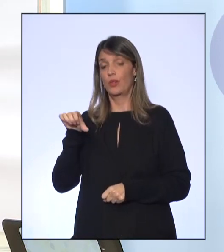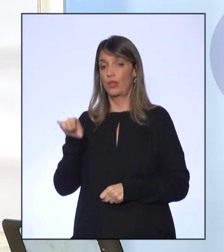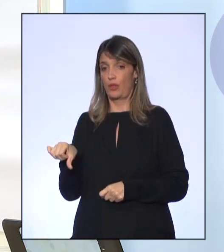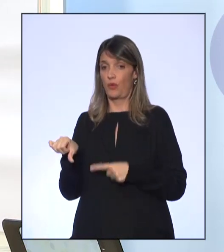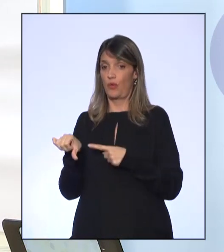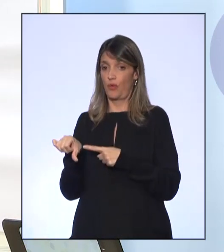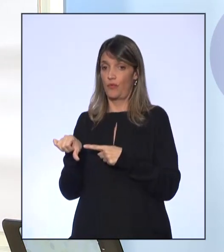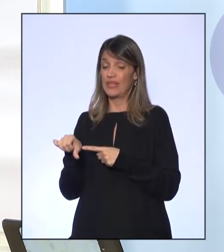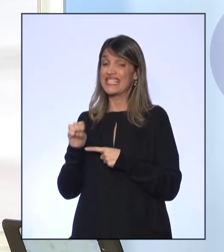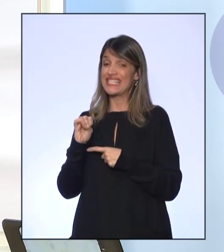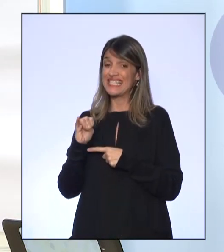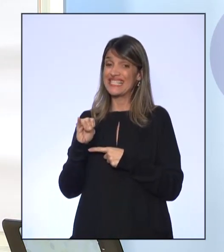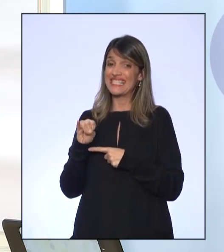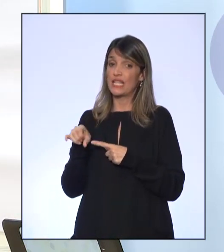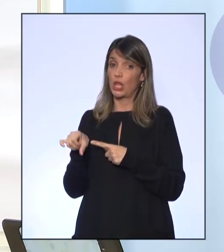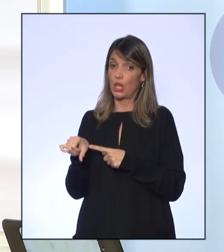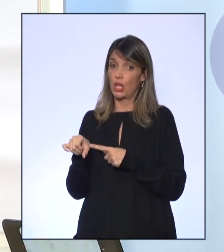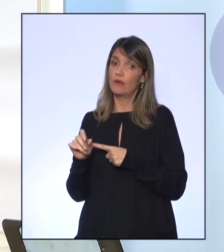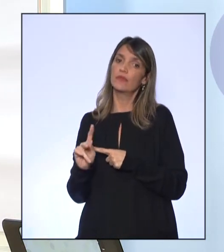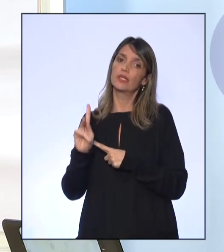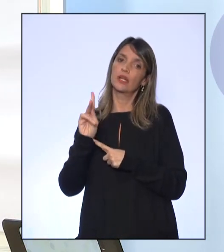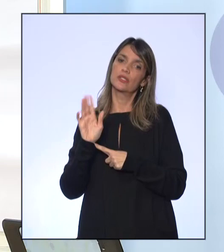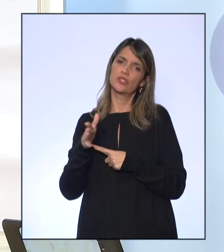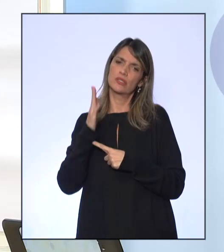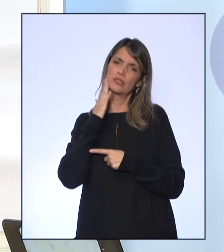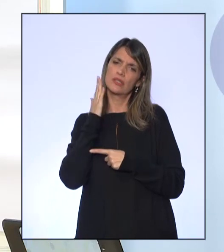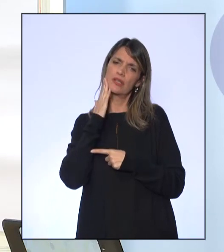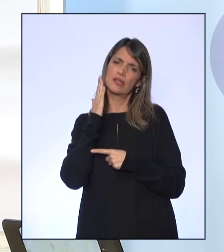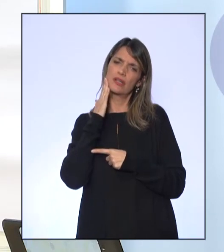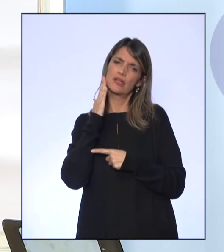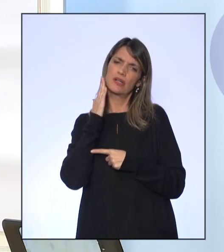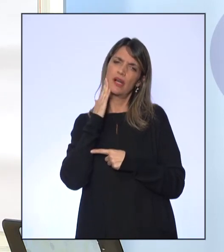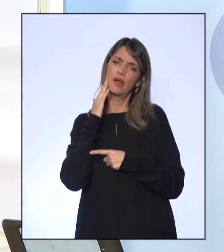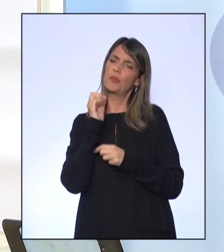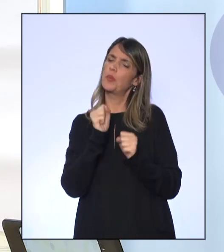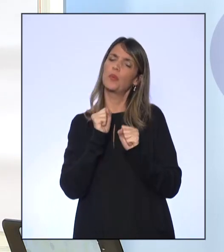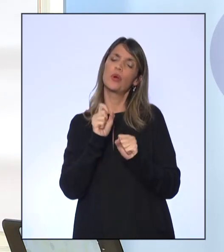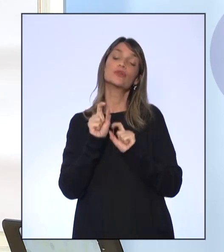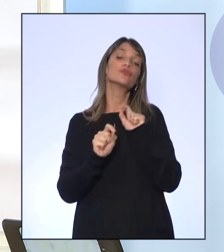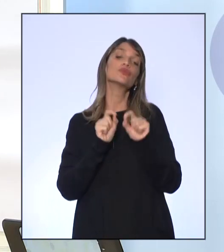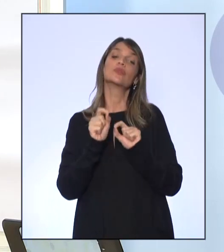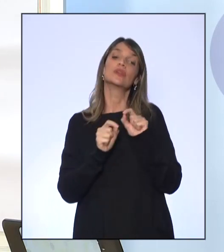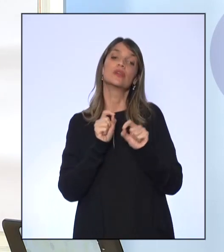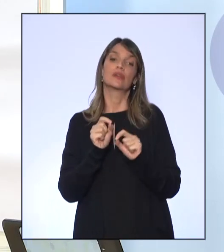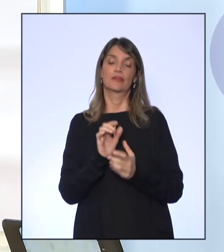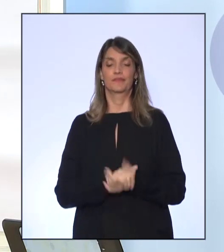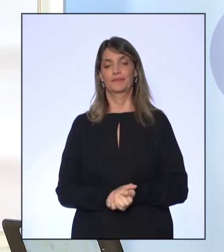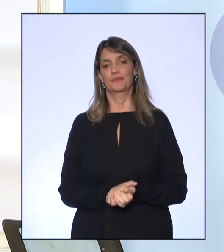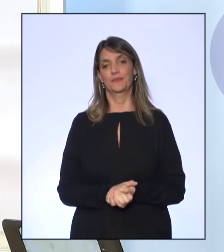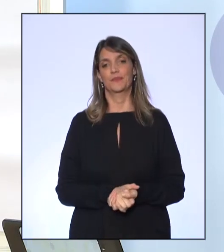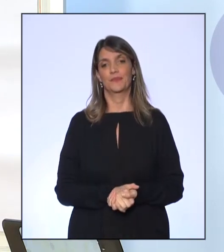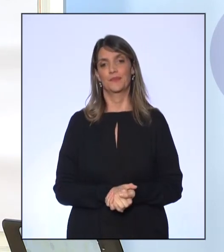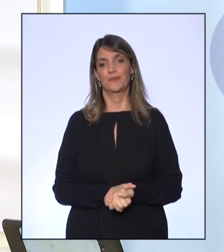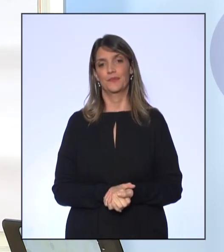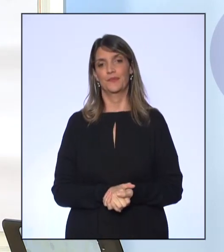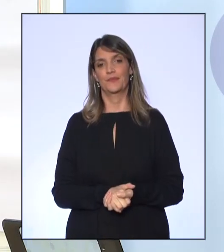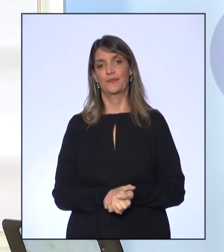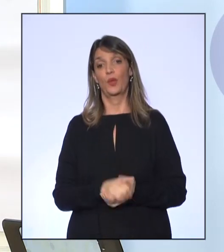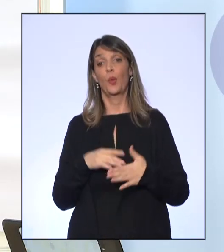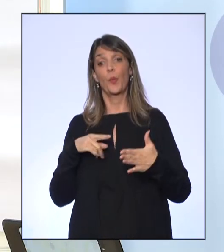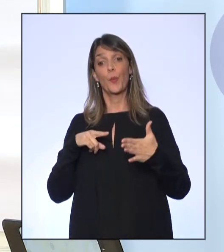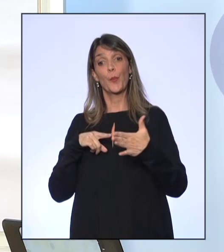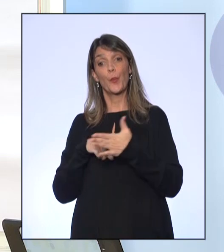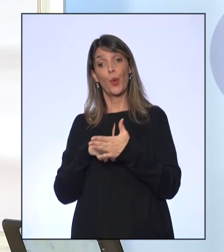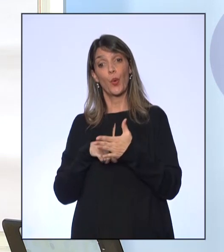9 for o K, então a gente acha o K como 9, a gente pode determinar que o ponto está alinhado,